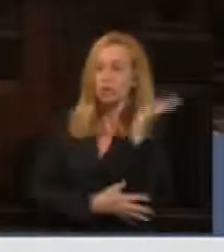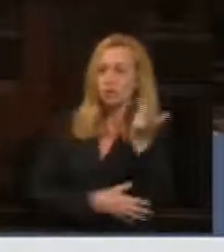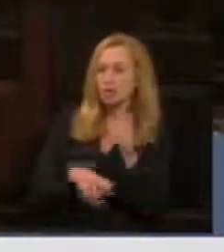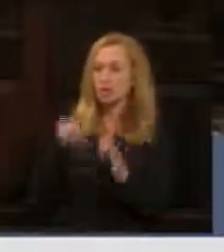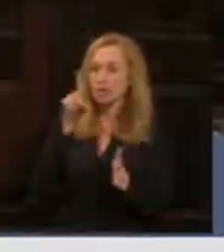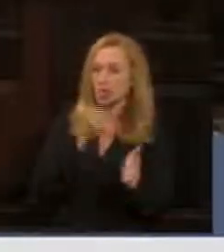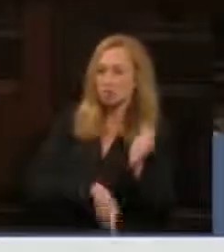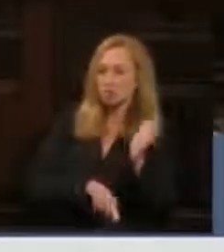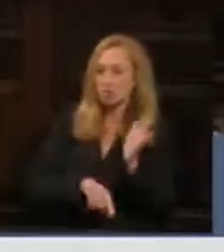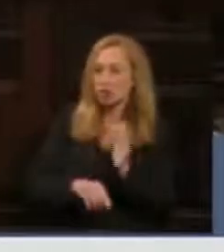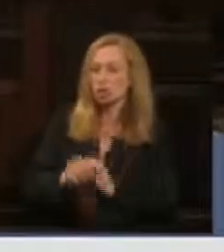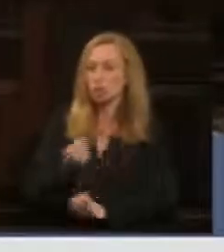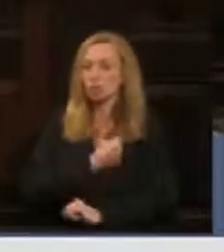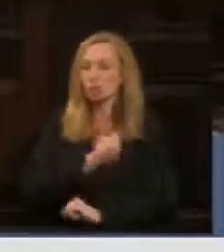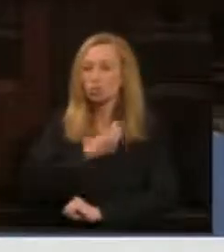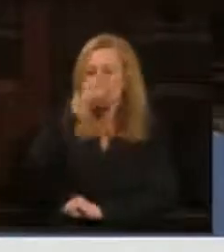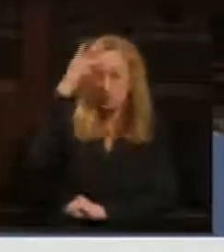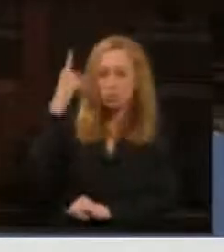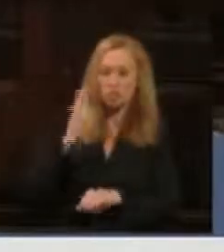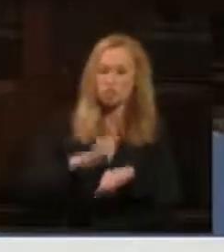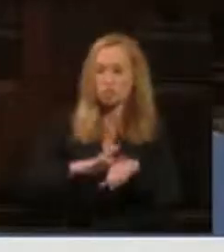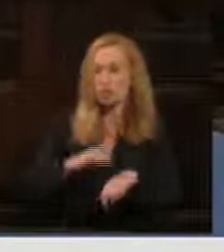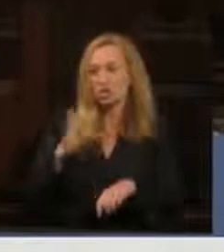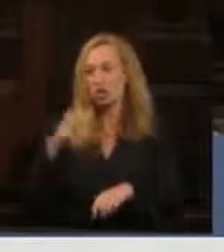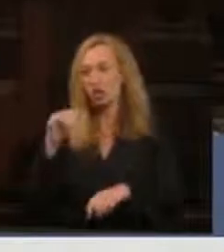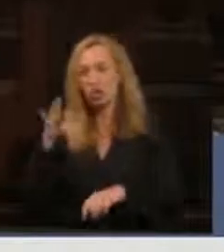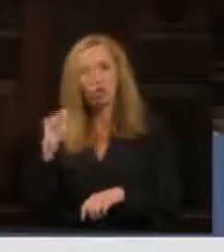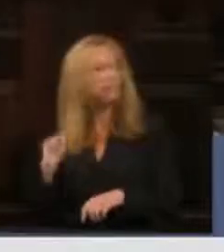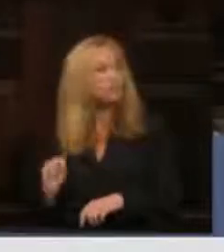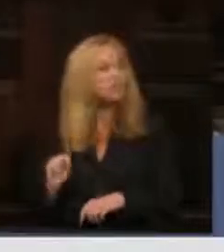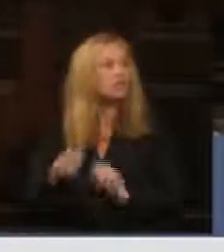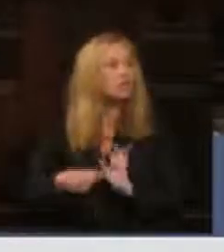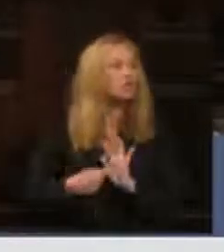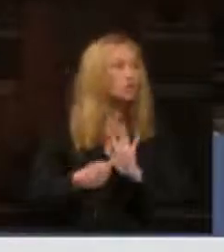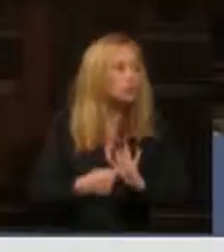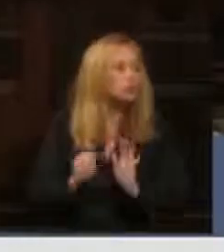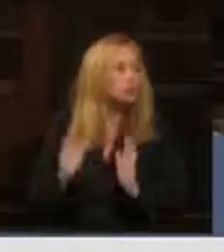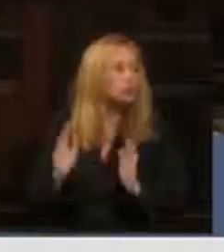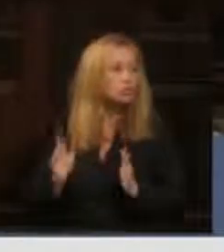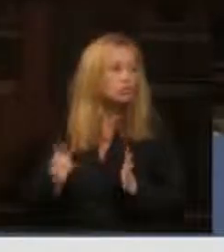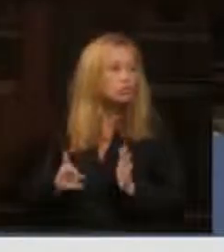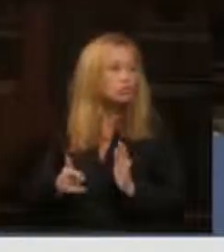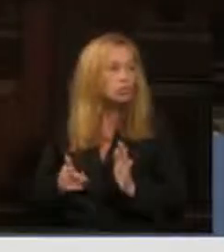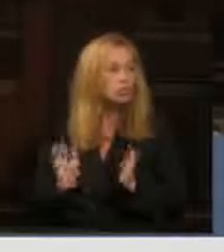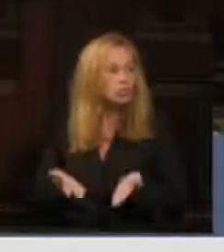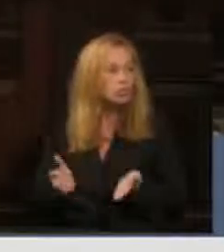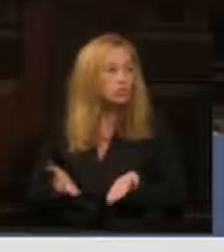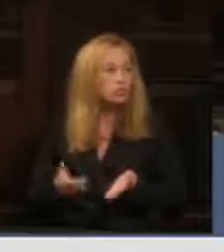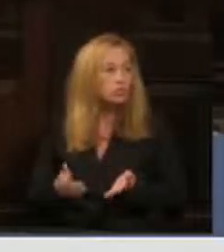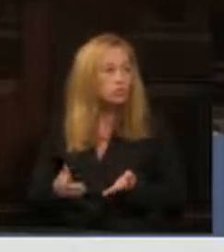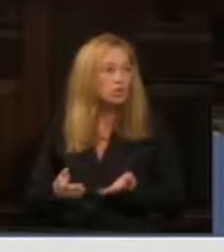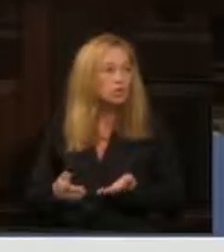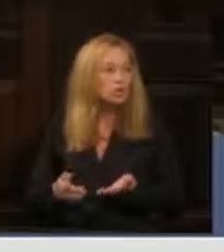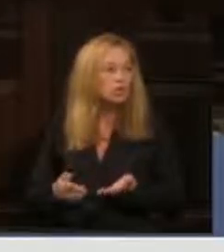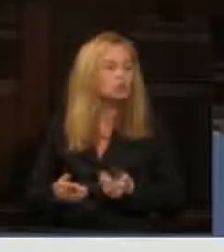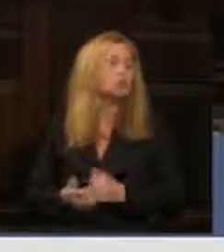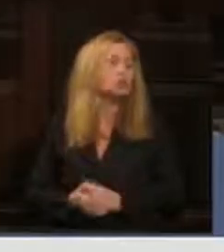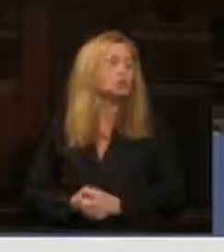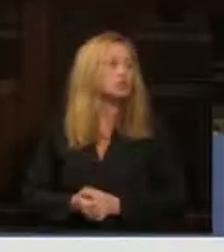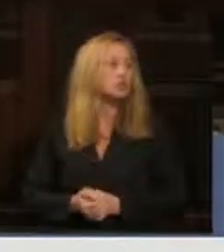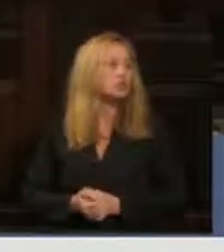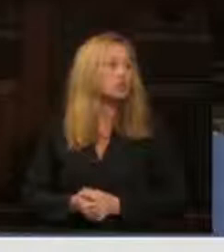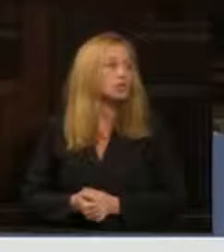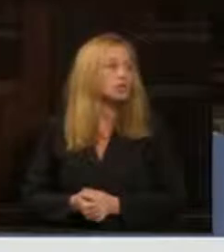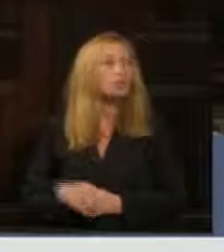de tuberculose que hoje afeta parte consideravelmente da população. No Brasil,